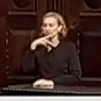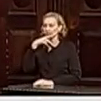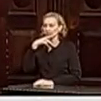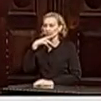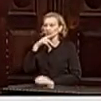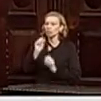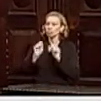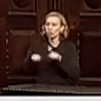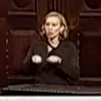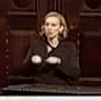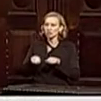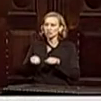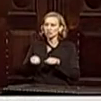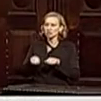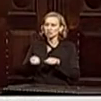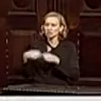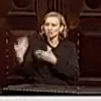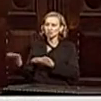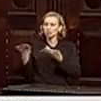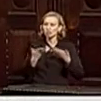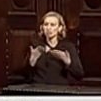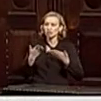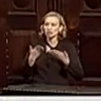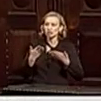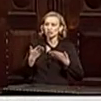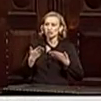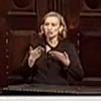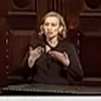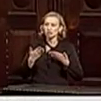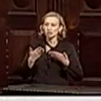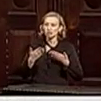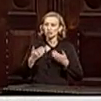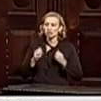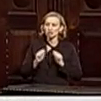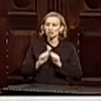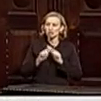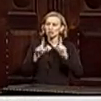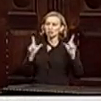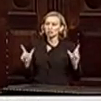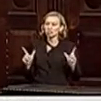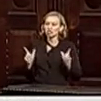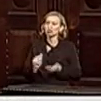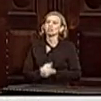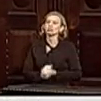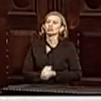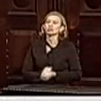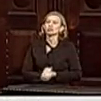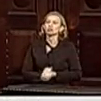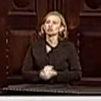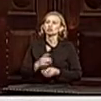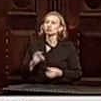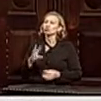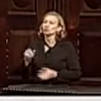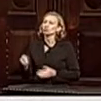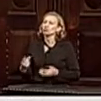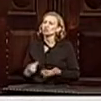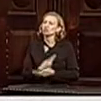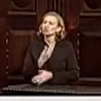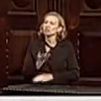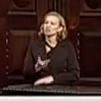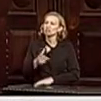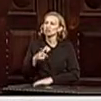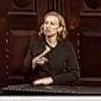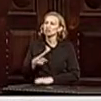possam receber os esclarecimentos que são indispensáveis sobre os fatos ocorridos na última sexta-feira,